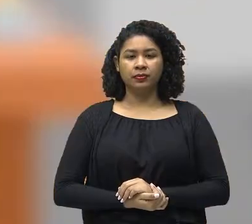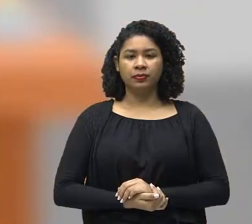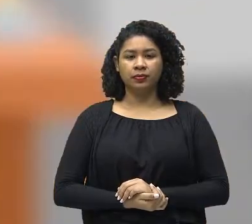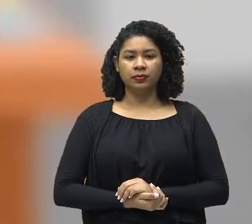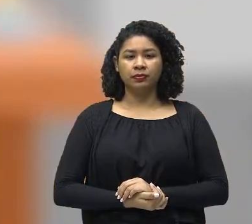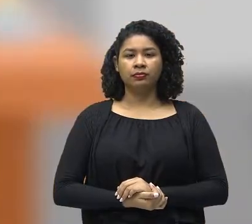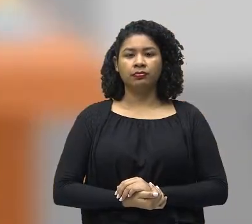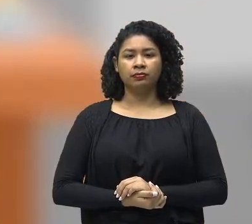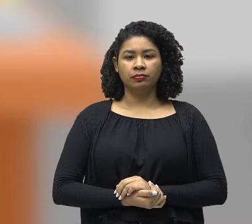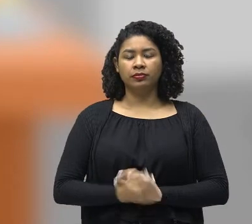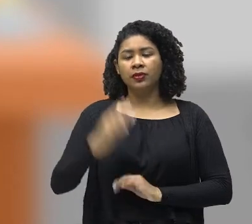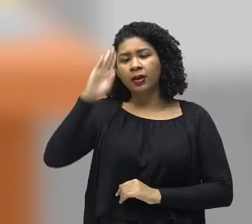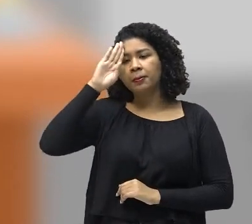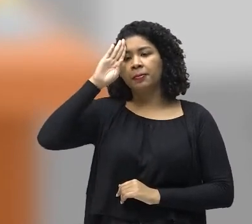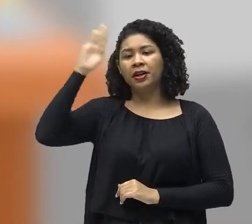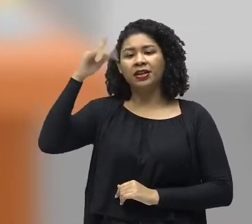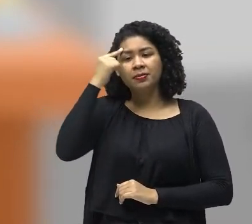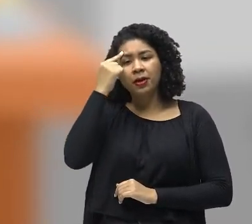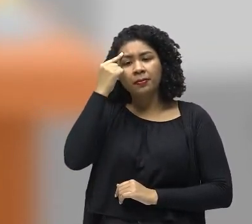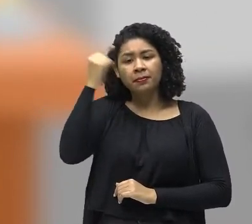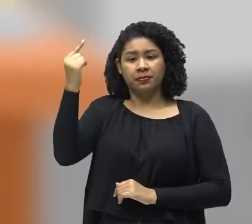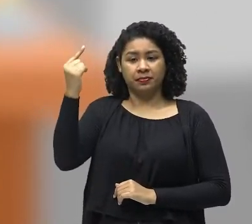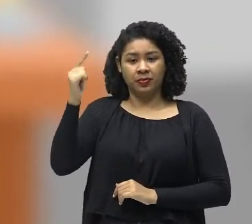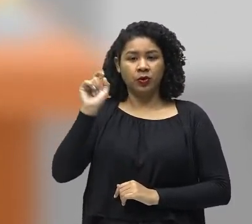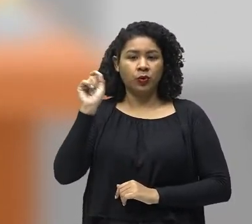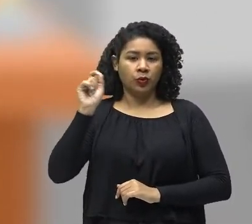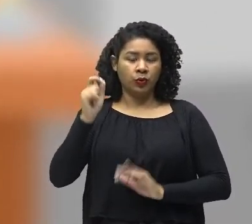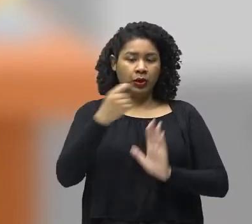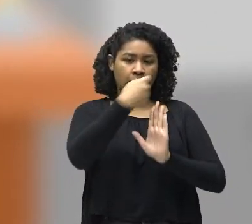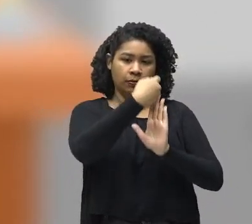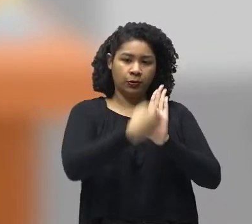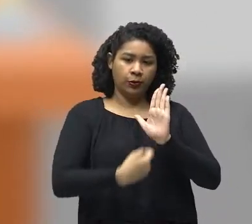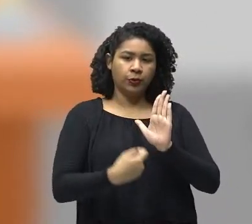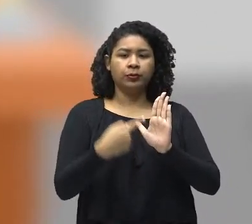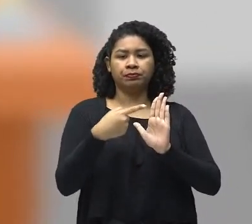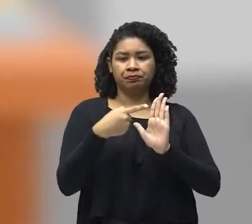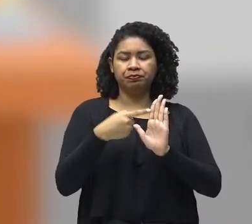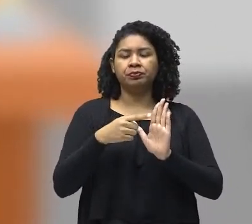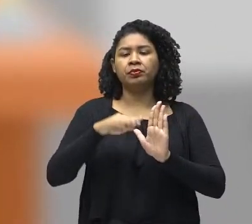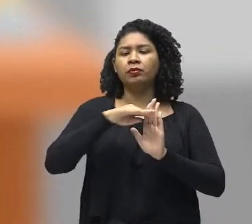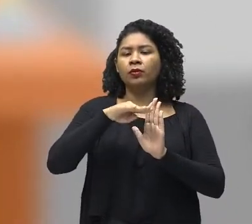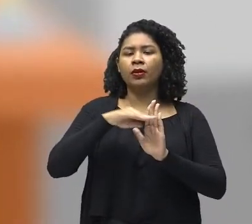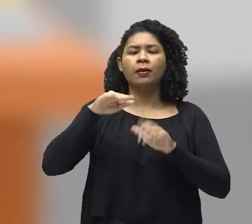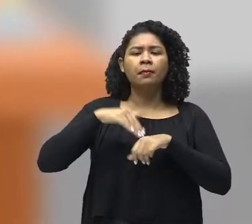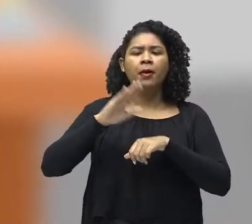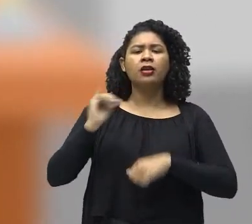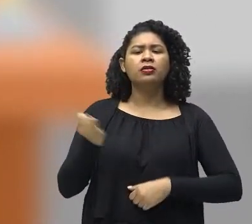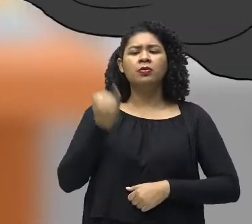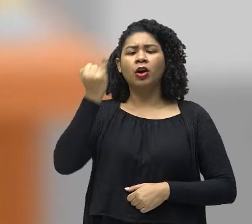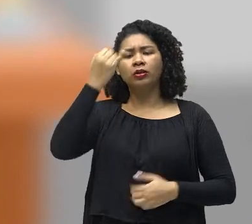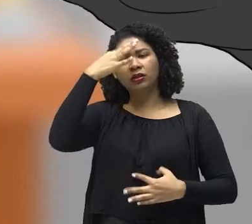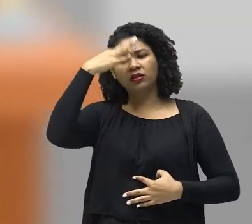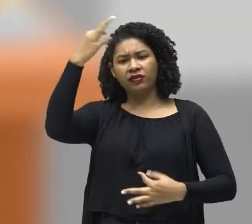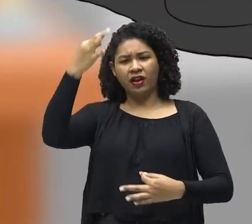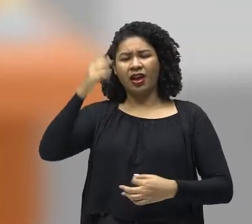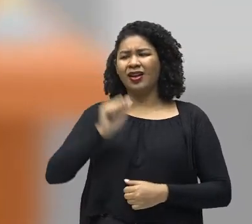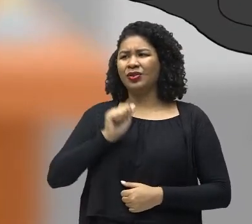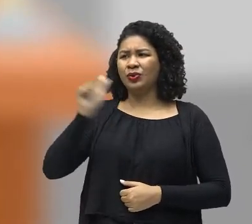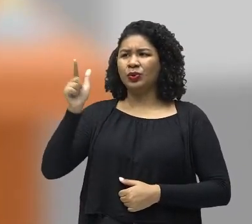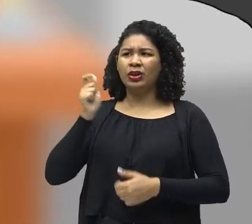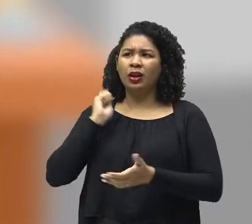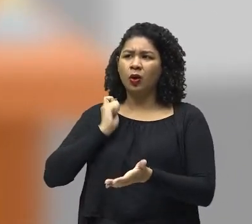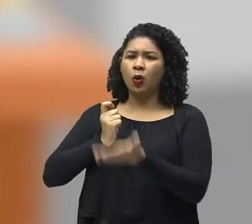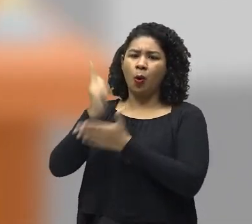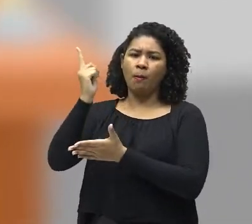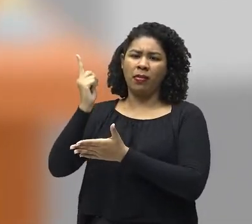As principais ideias de Lutero foram Era mais importante ter fé do que pagar para ser salvo. Todos poderiam ler a